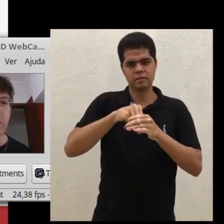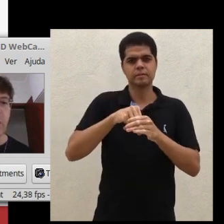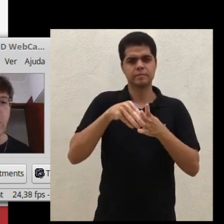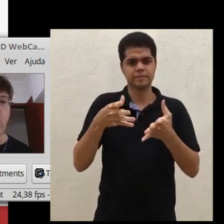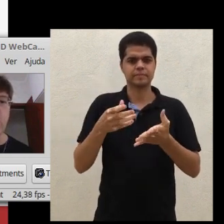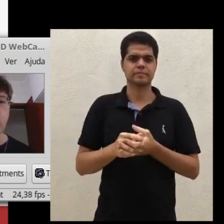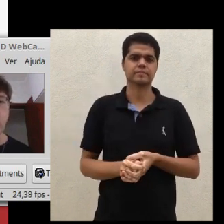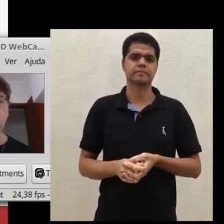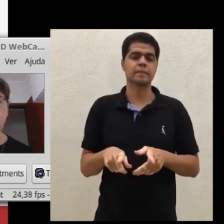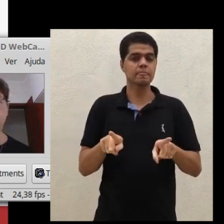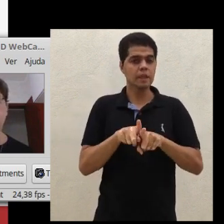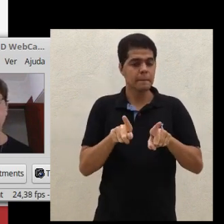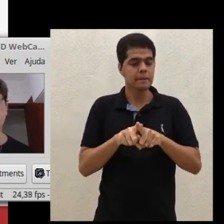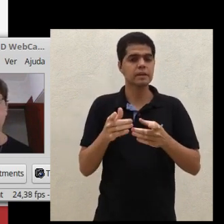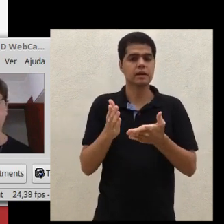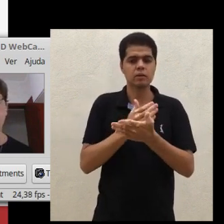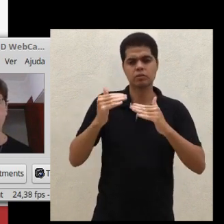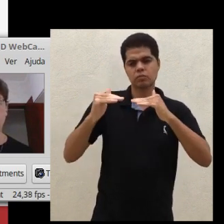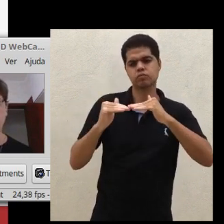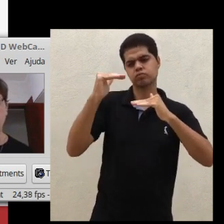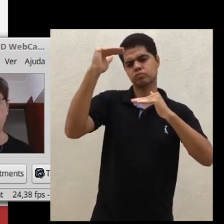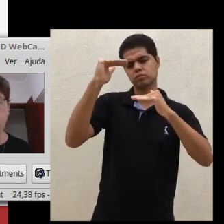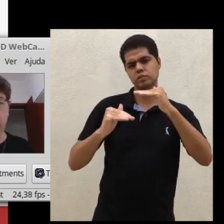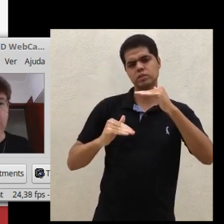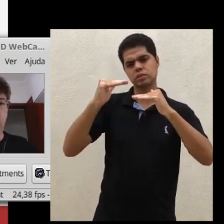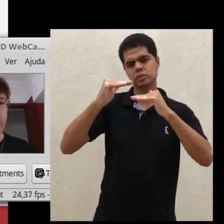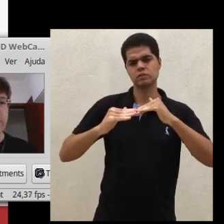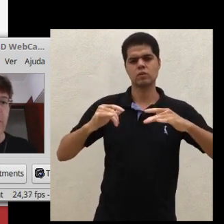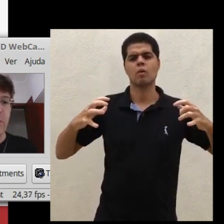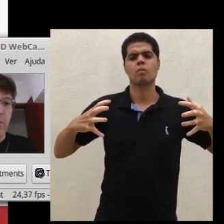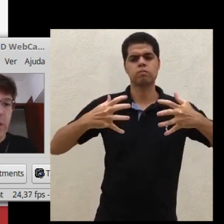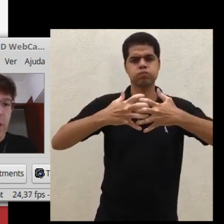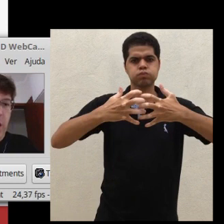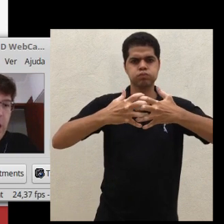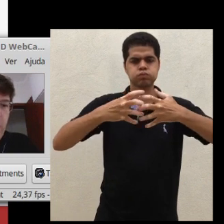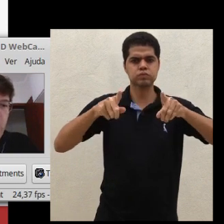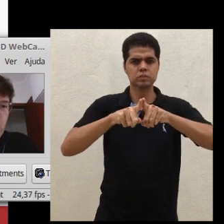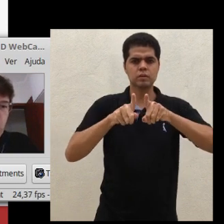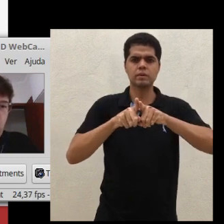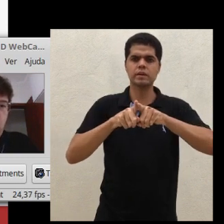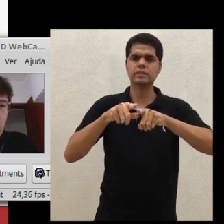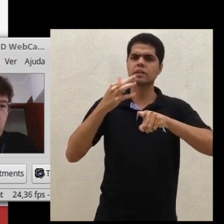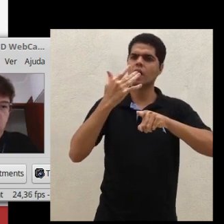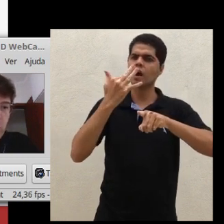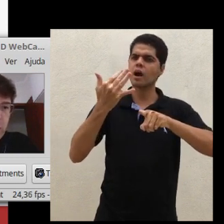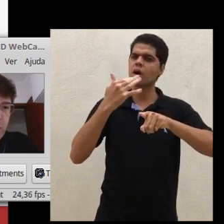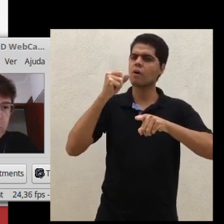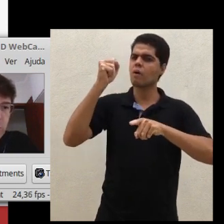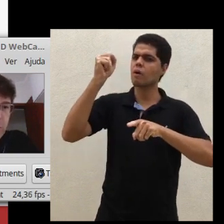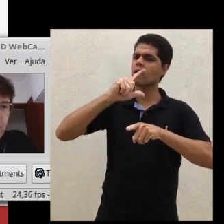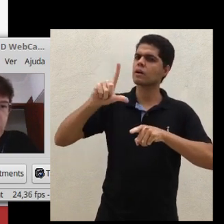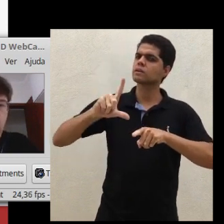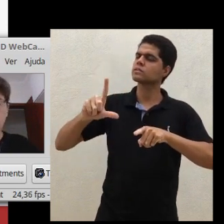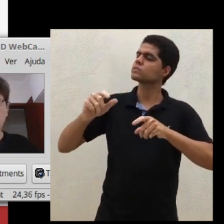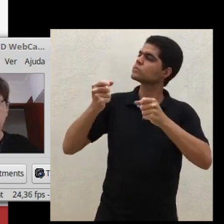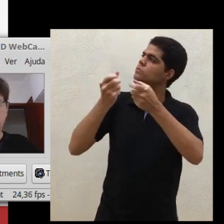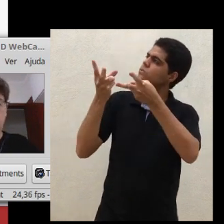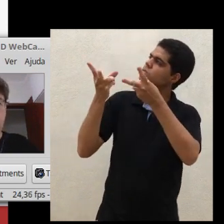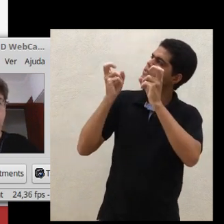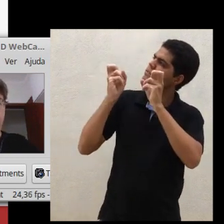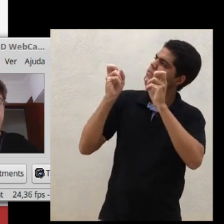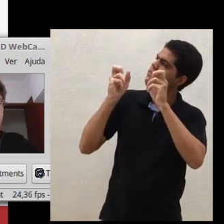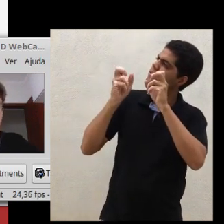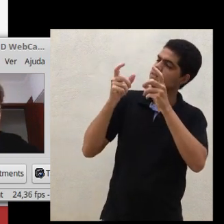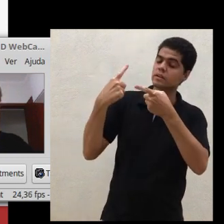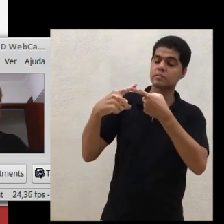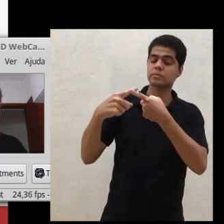né? Controle e automação industrial, controle de nível, vazão, pressão, ajuste automático. Eu coloquei em azul porque é a área que eu trabalho,